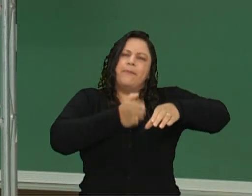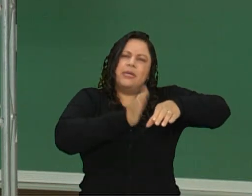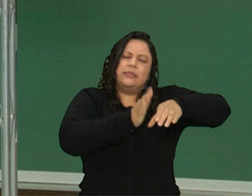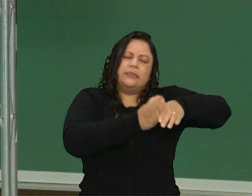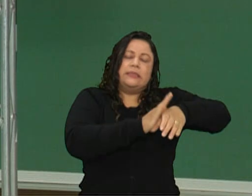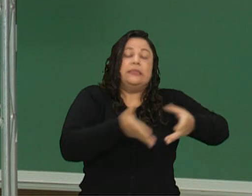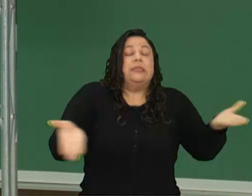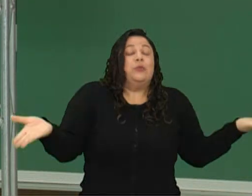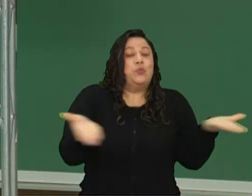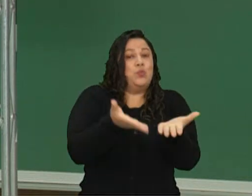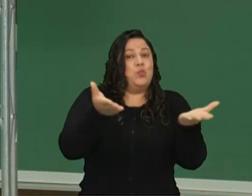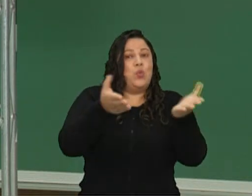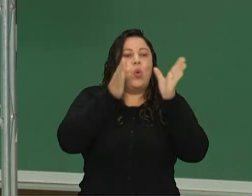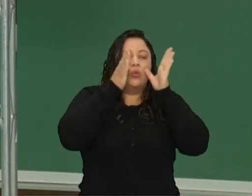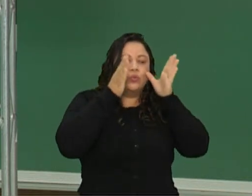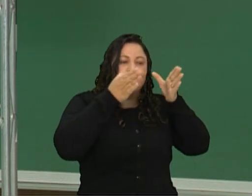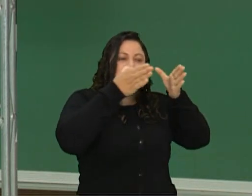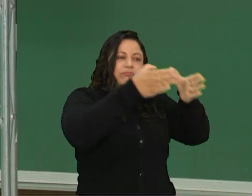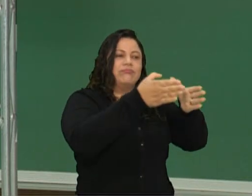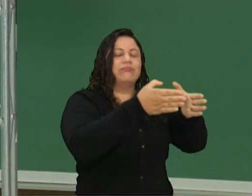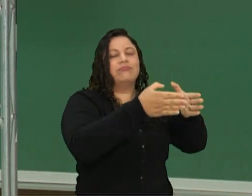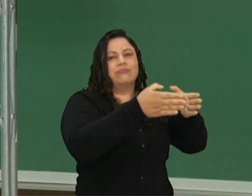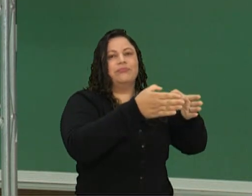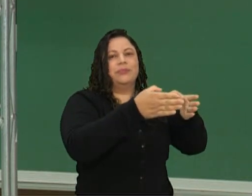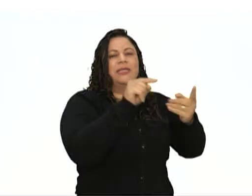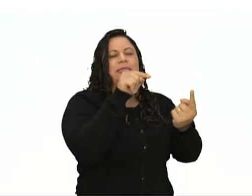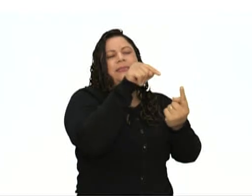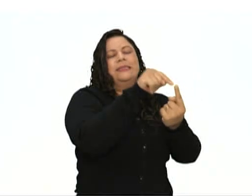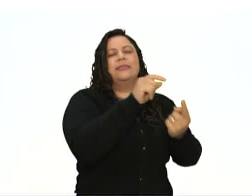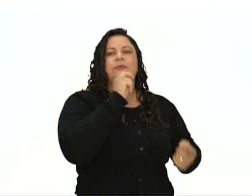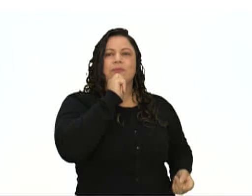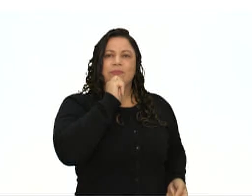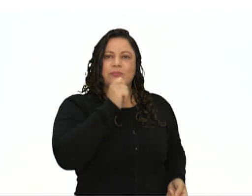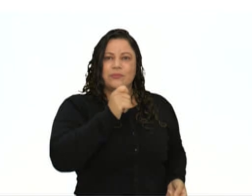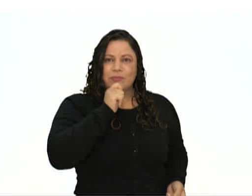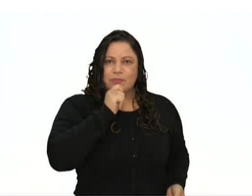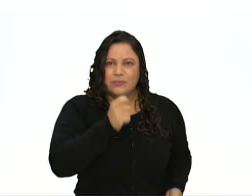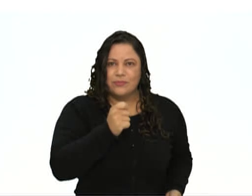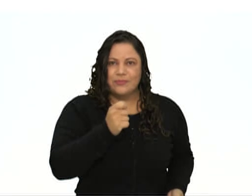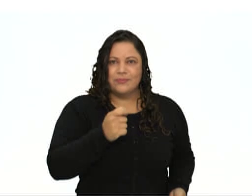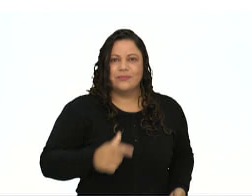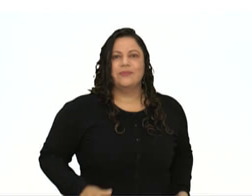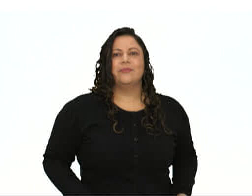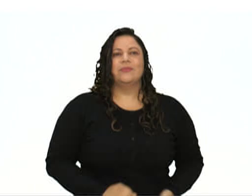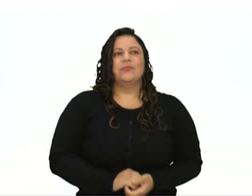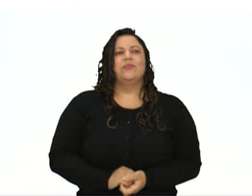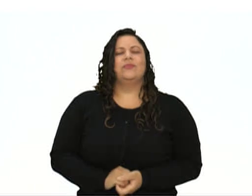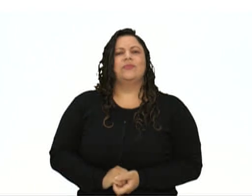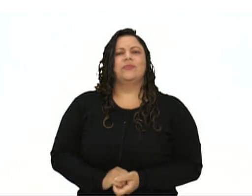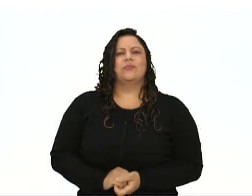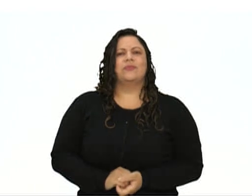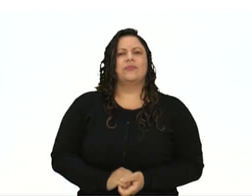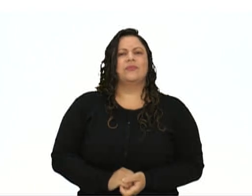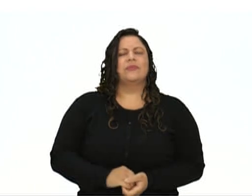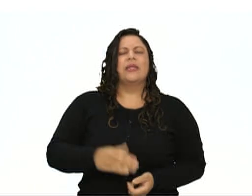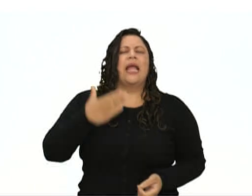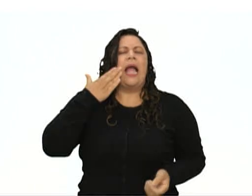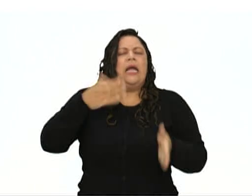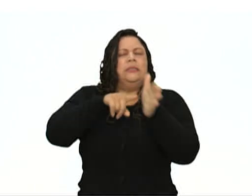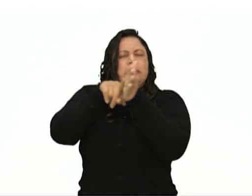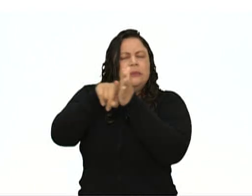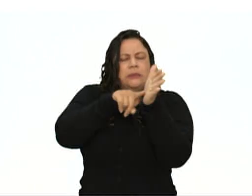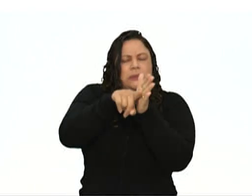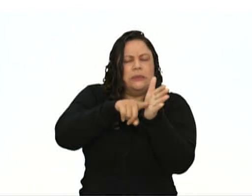estamos falando especificamente do pinhão. Então, para os arqueólogos, do Brasil, inclusive arqueólogos de fora